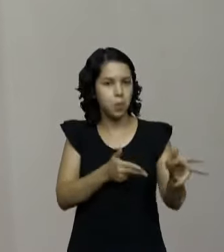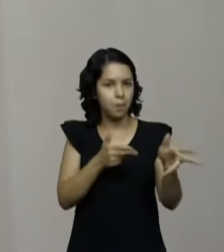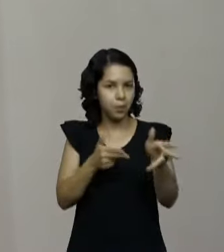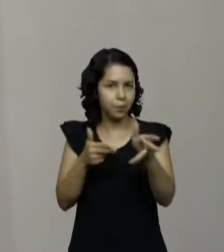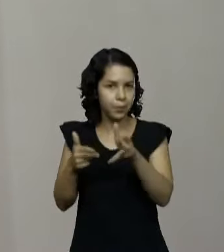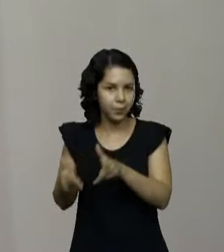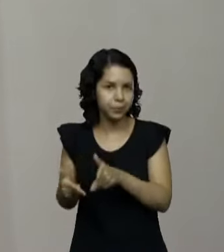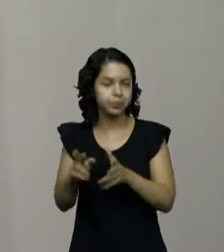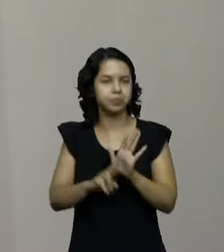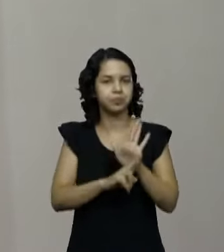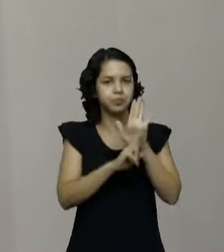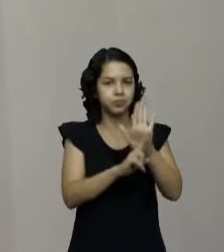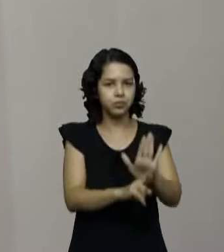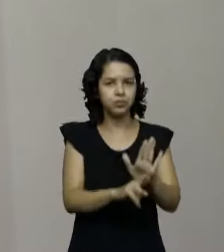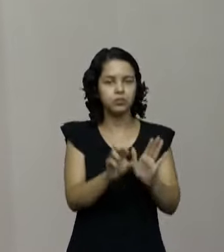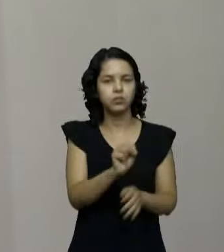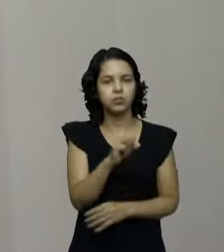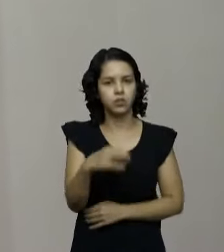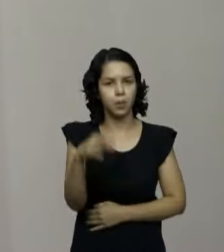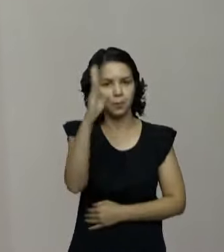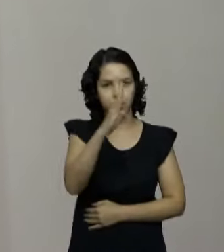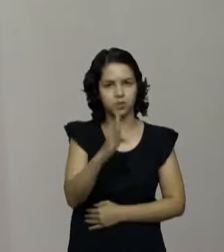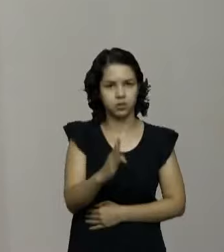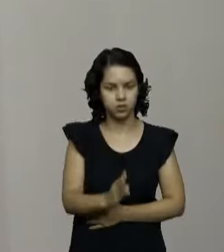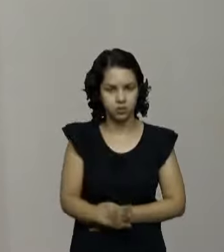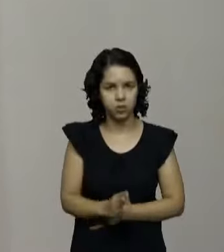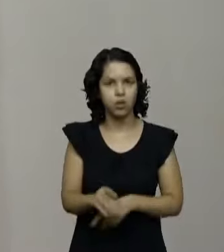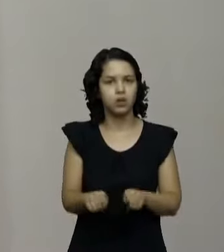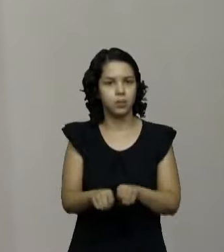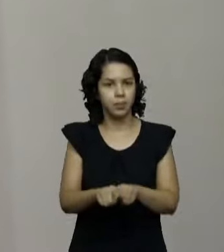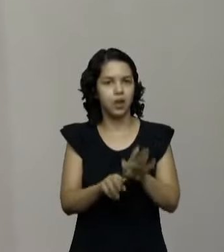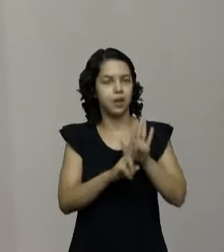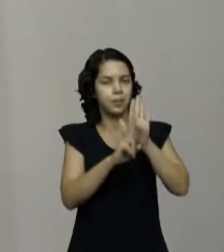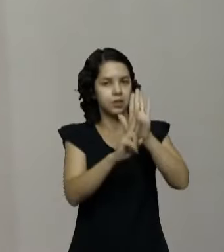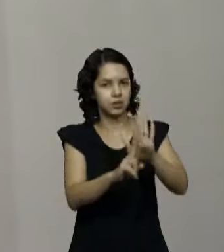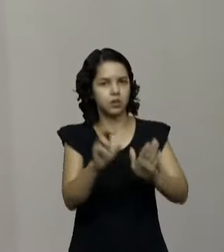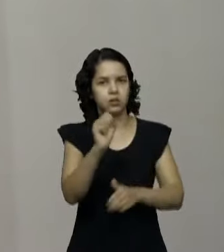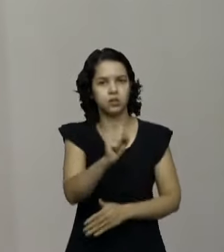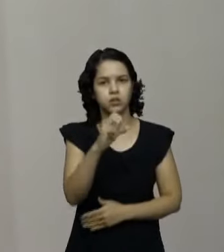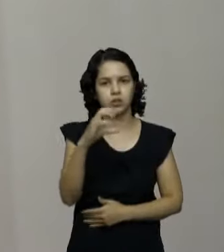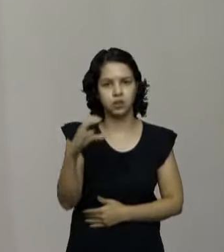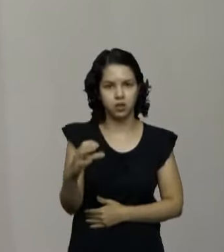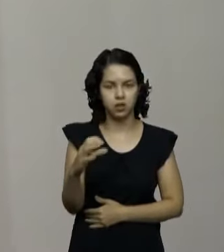que também tem representado Santa Catarina e